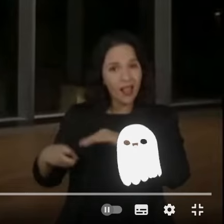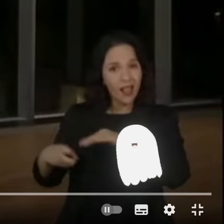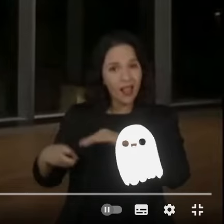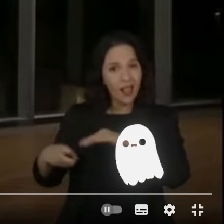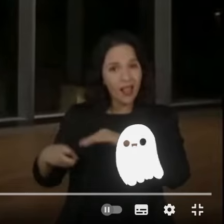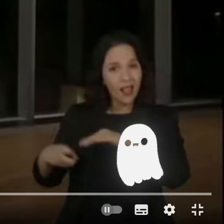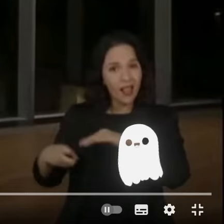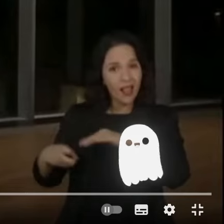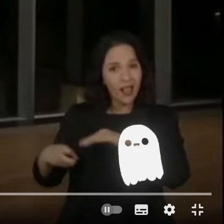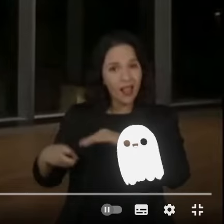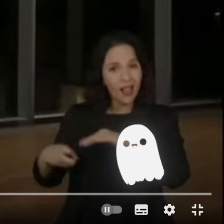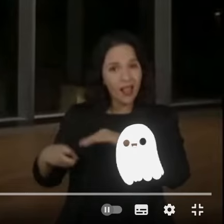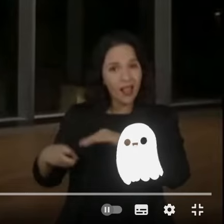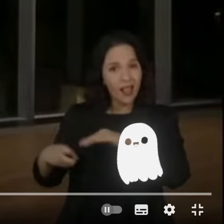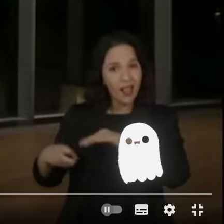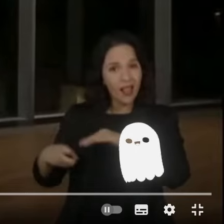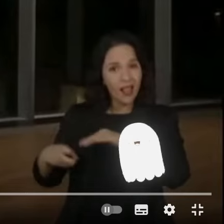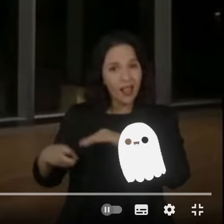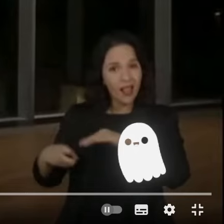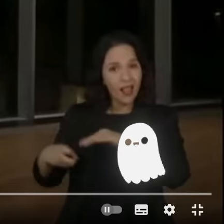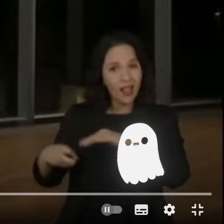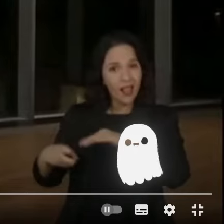Foi nessa vibe, Jogstrap.